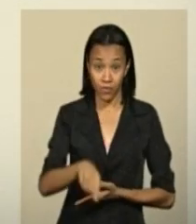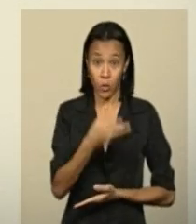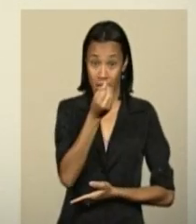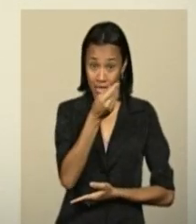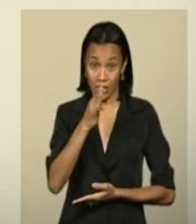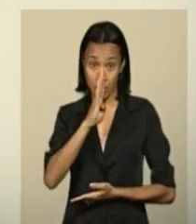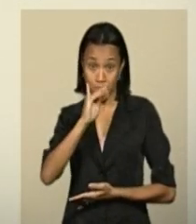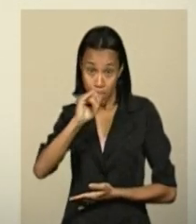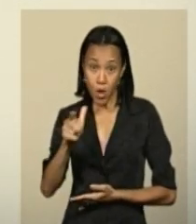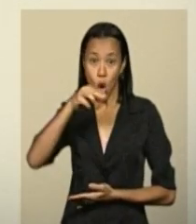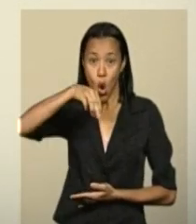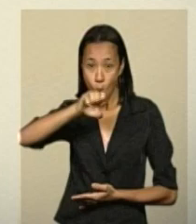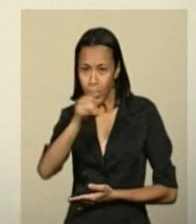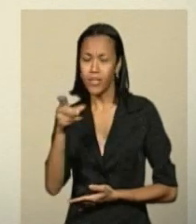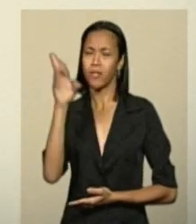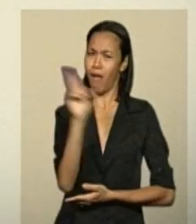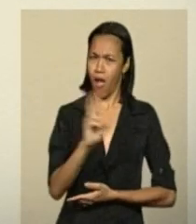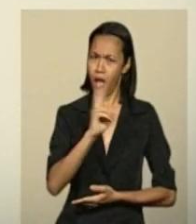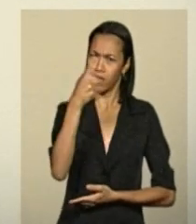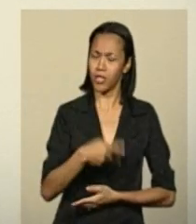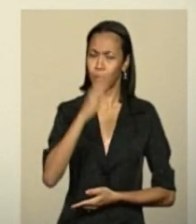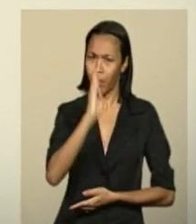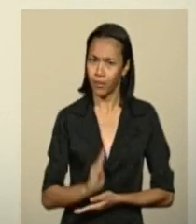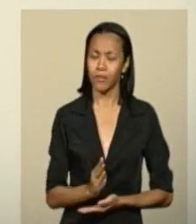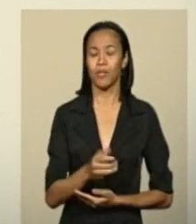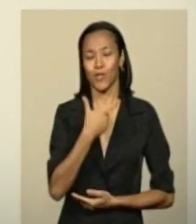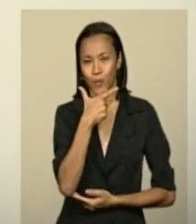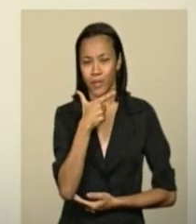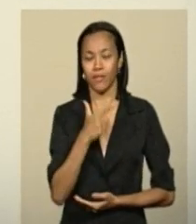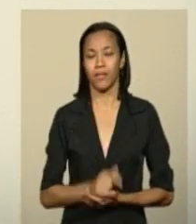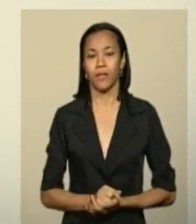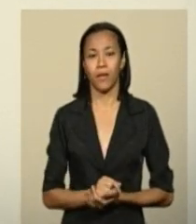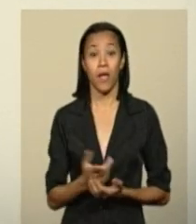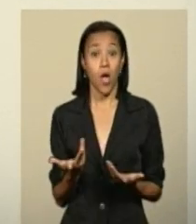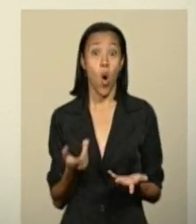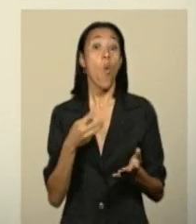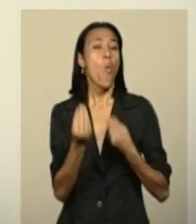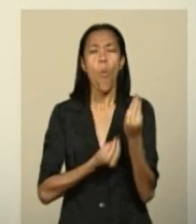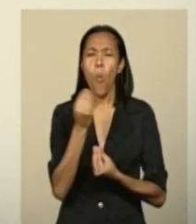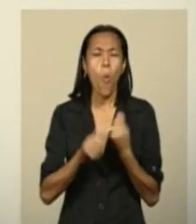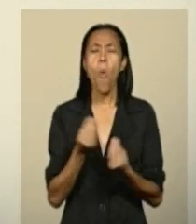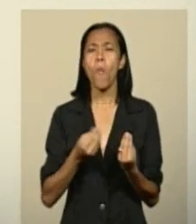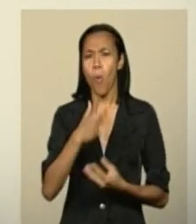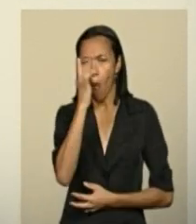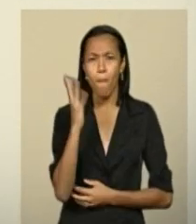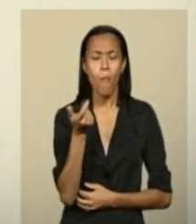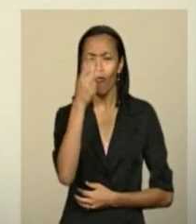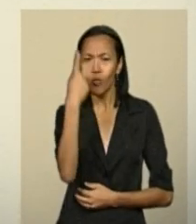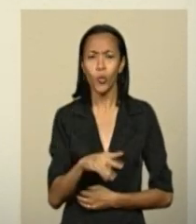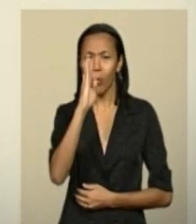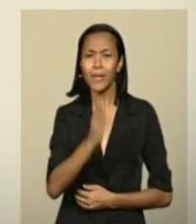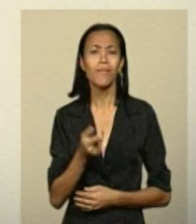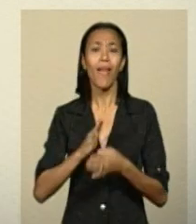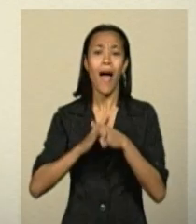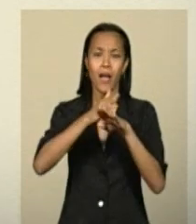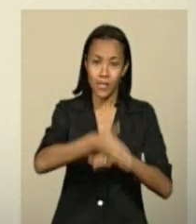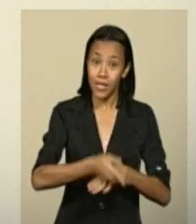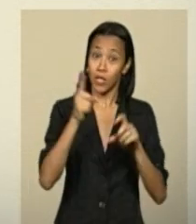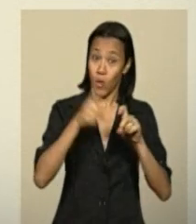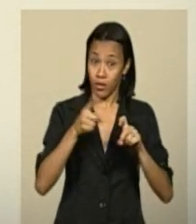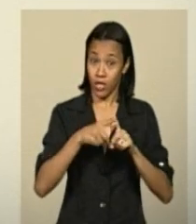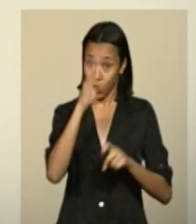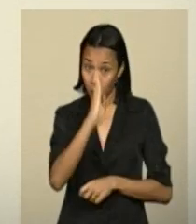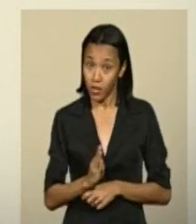600 milhões deais no Brasil sorridente presidenta conta para nós como é que a população tem acesso aos dentistas do Brasil